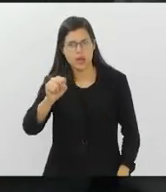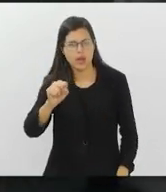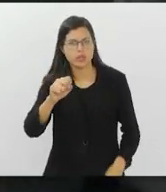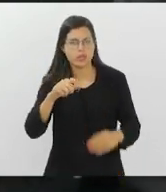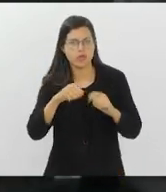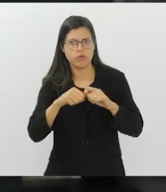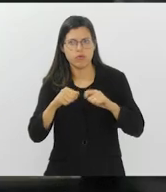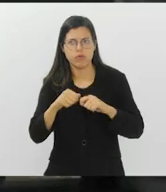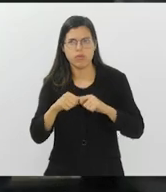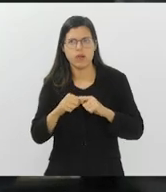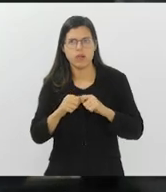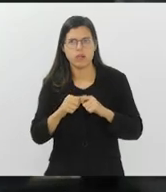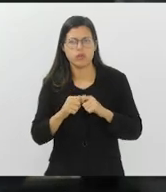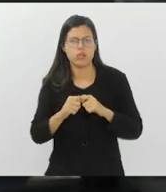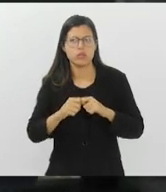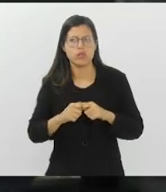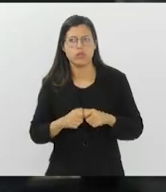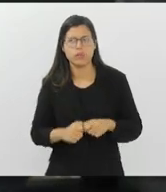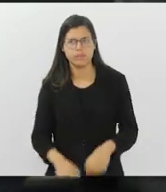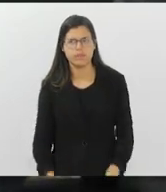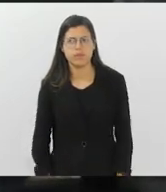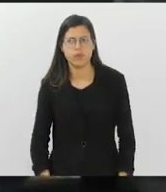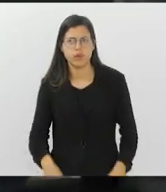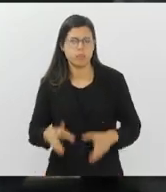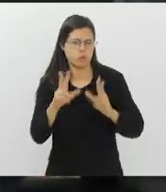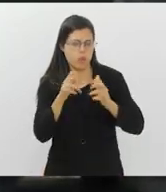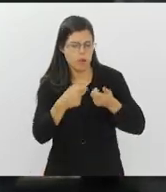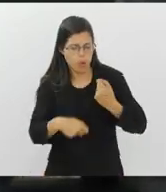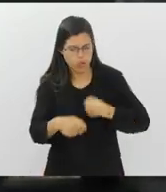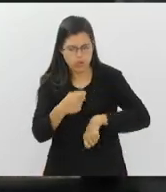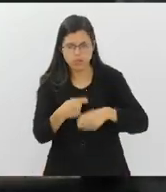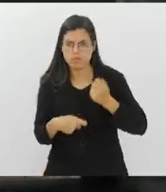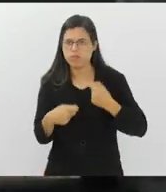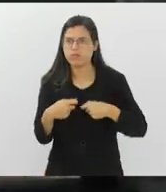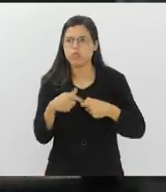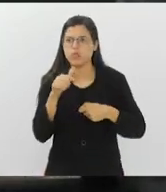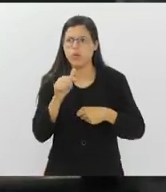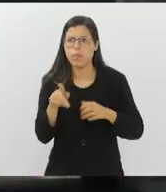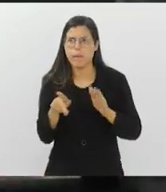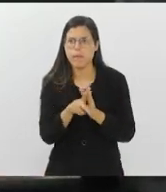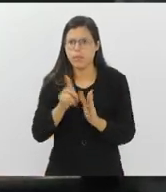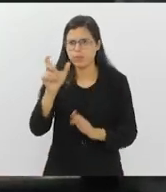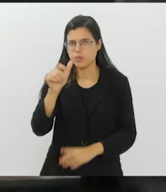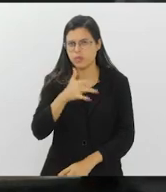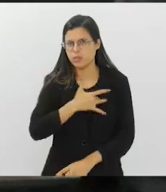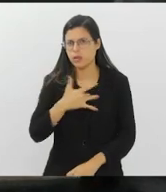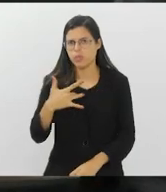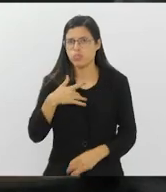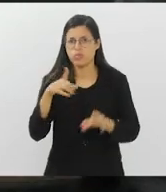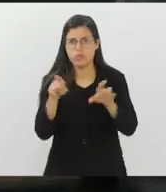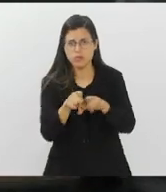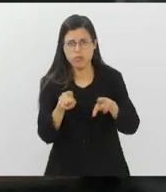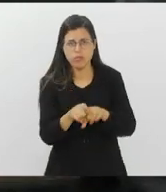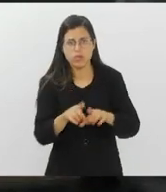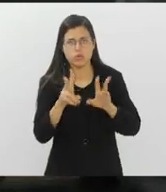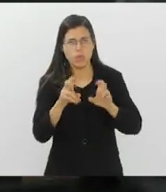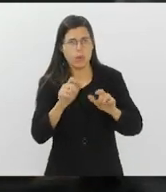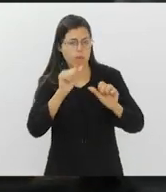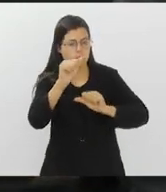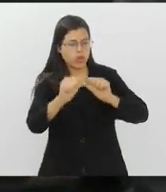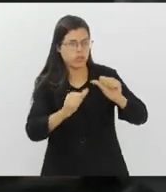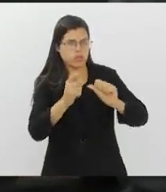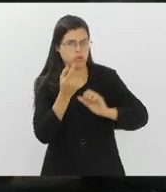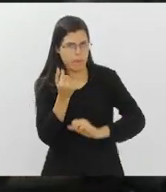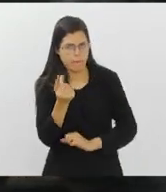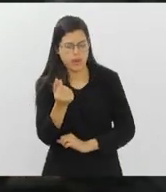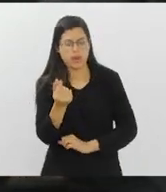relacionados aos aspectos econômicos e financeiros das operadoras, questões relacionadas a reajuste de cada